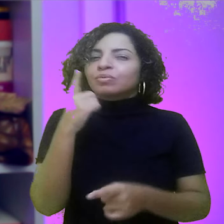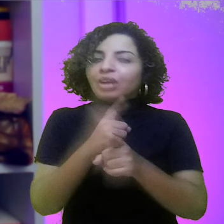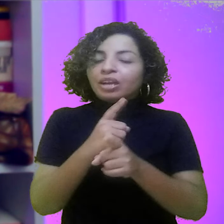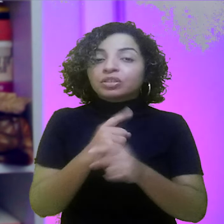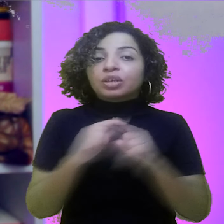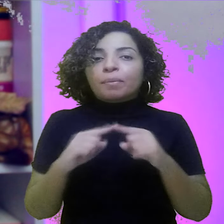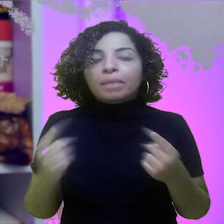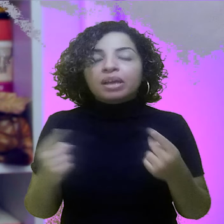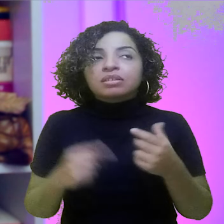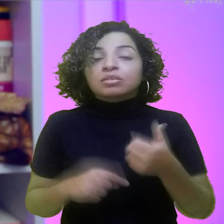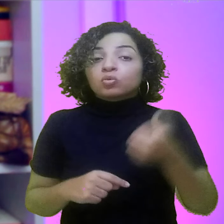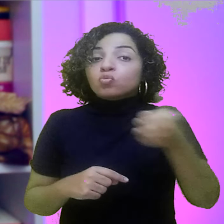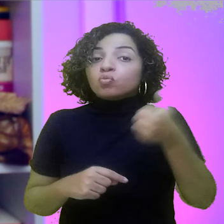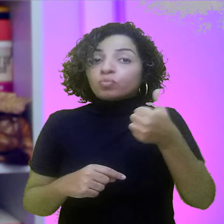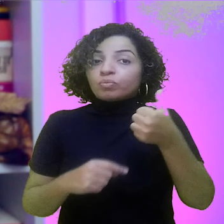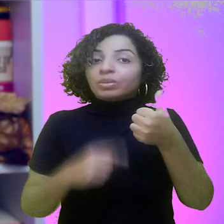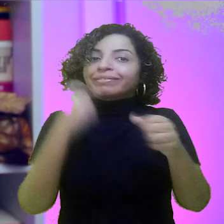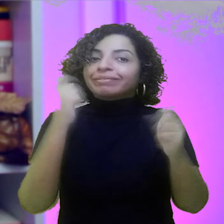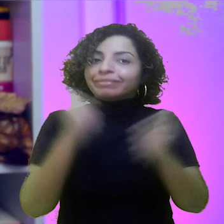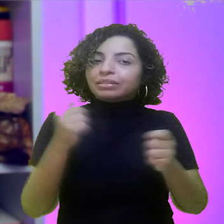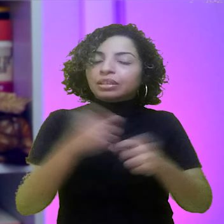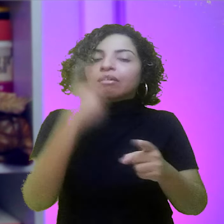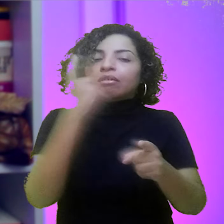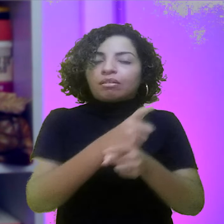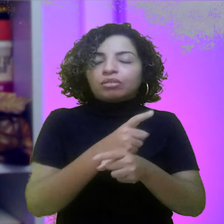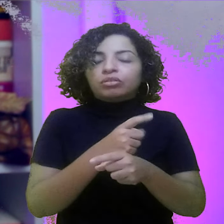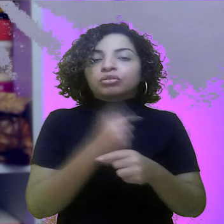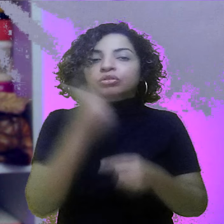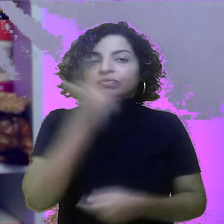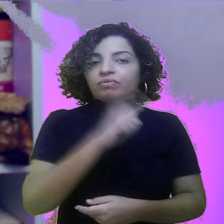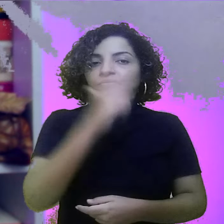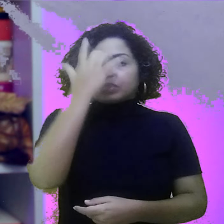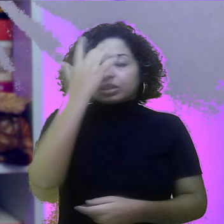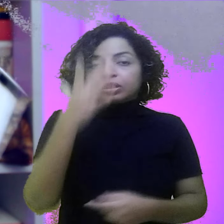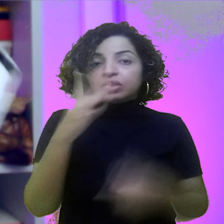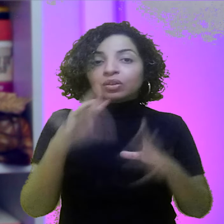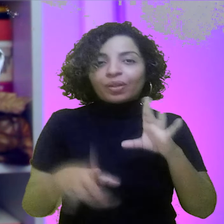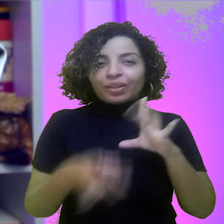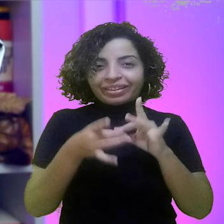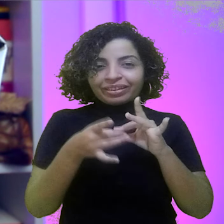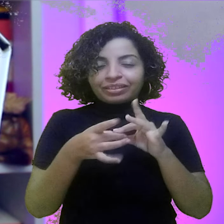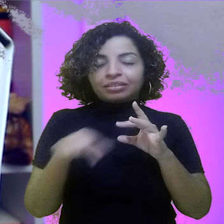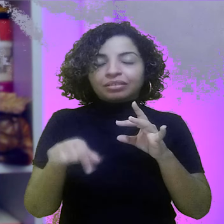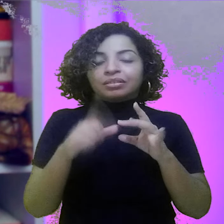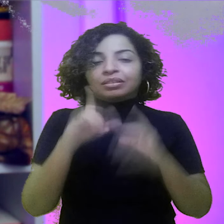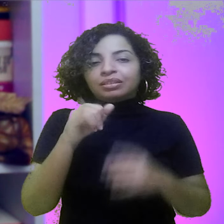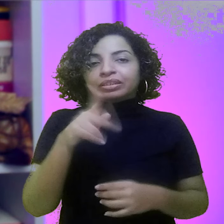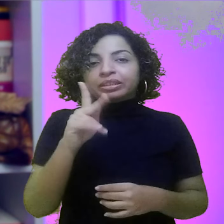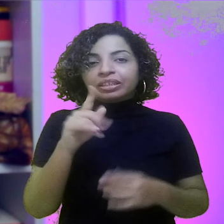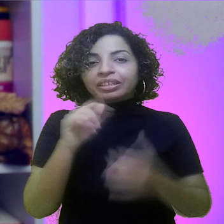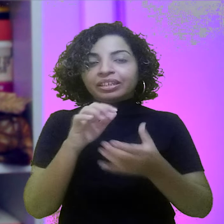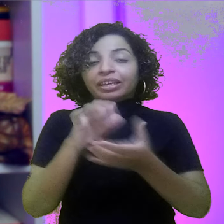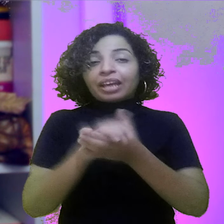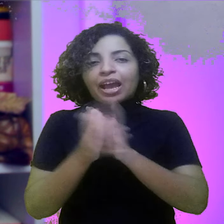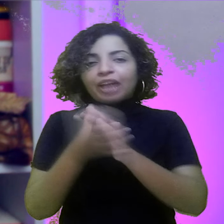encontra algumas edições lá na própria Arte e Ciência. Você pode ver aqui, deixar o link aqui deles, dar uma conferida.